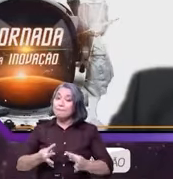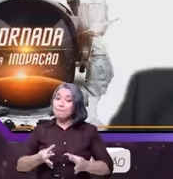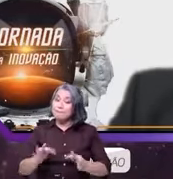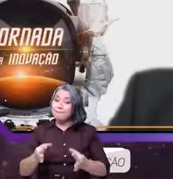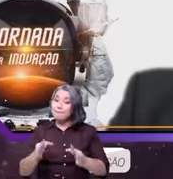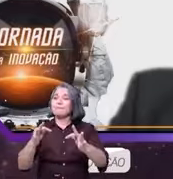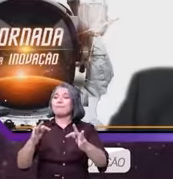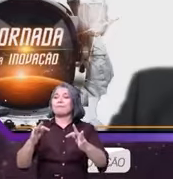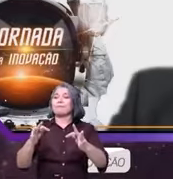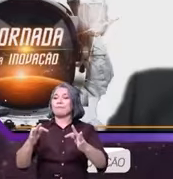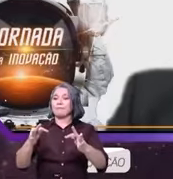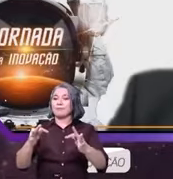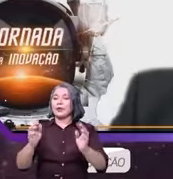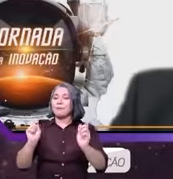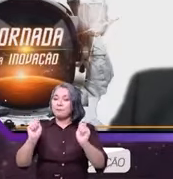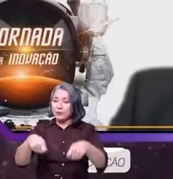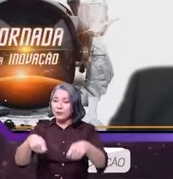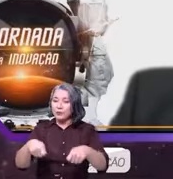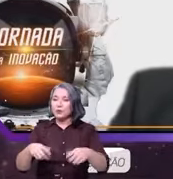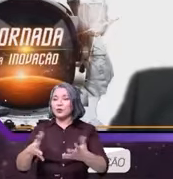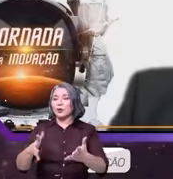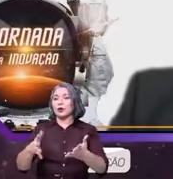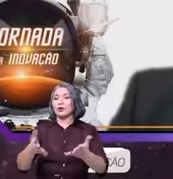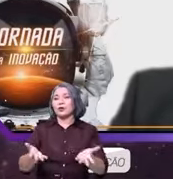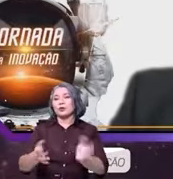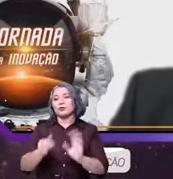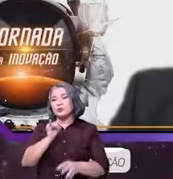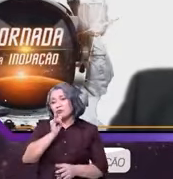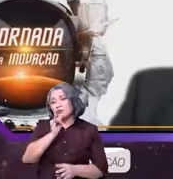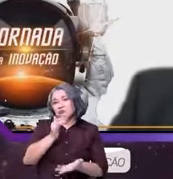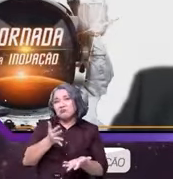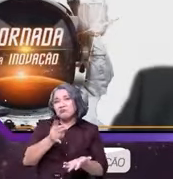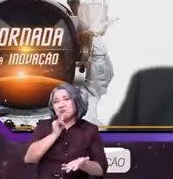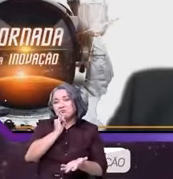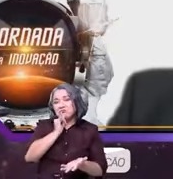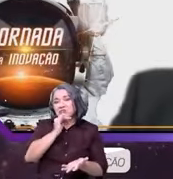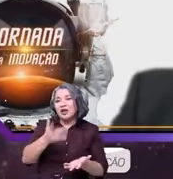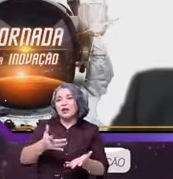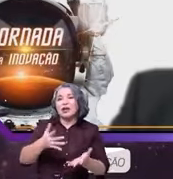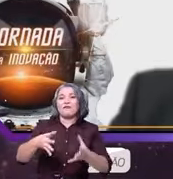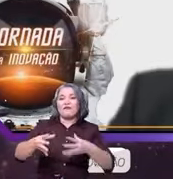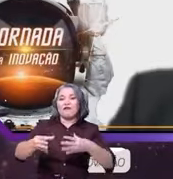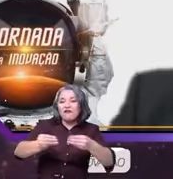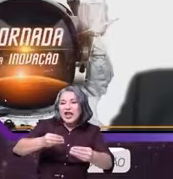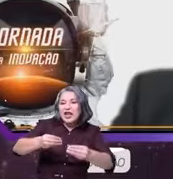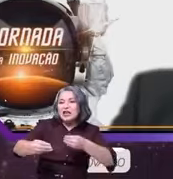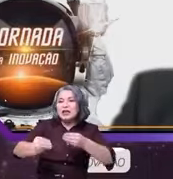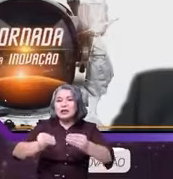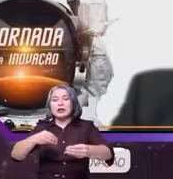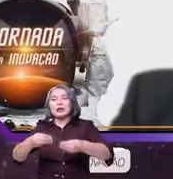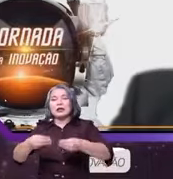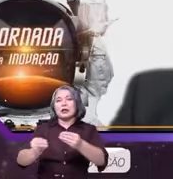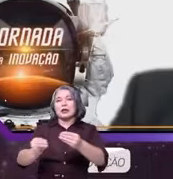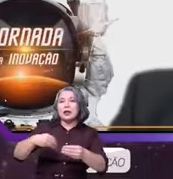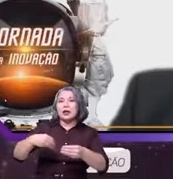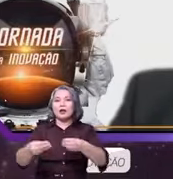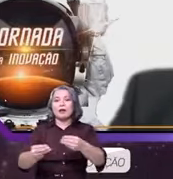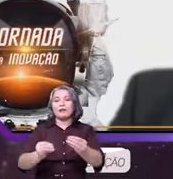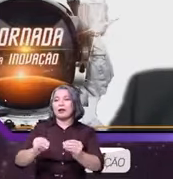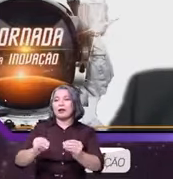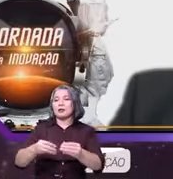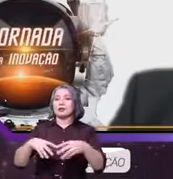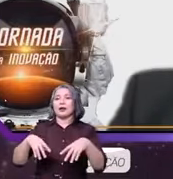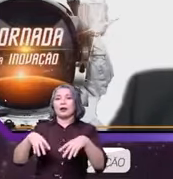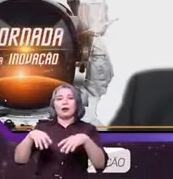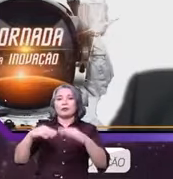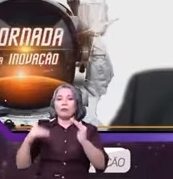essa flexibilidade, não no modelo de flexibilização da hierarquia, mas muito mais de flexibilização do modelo de trabalho.